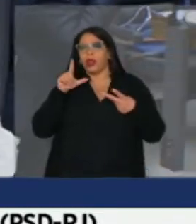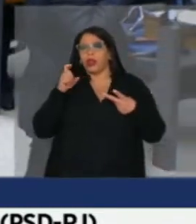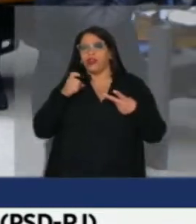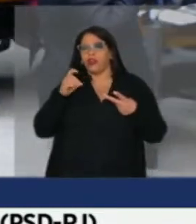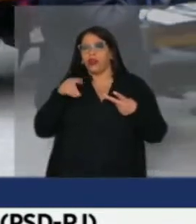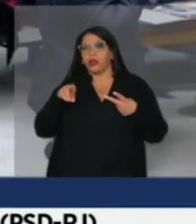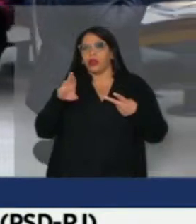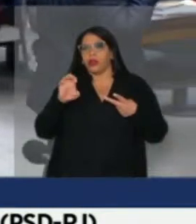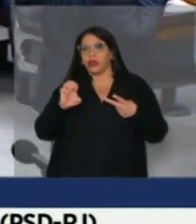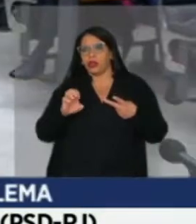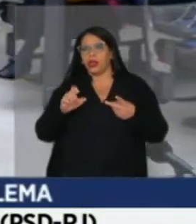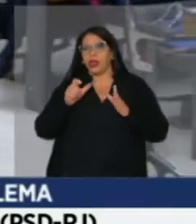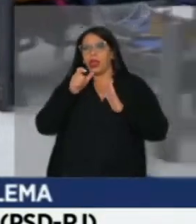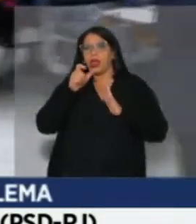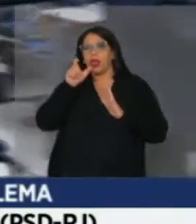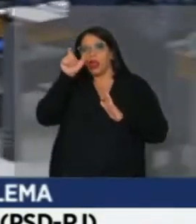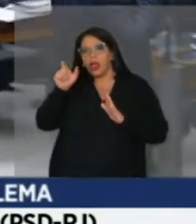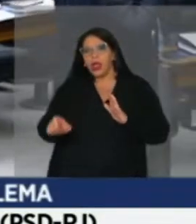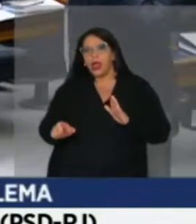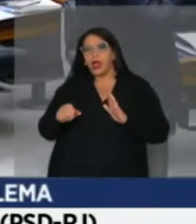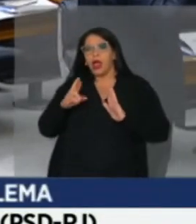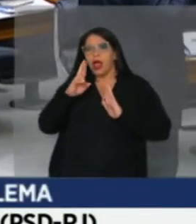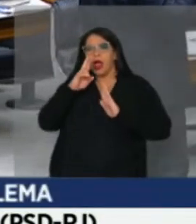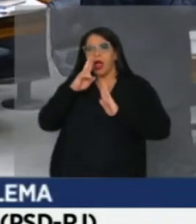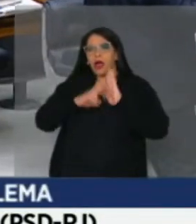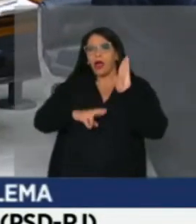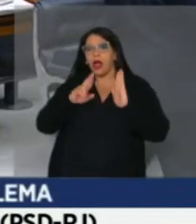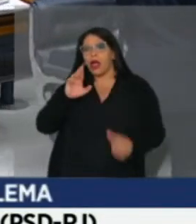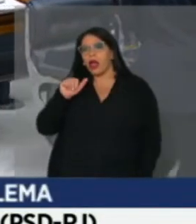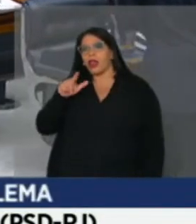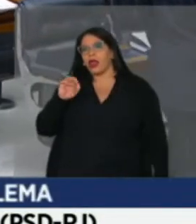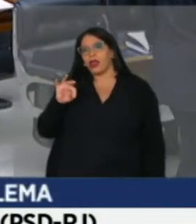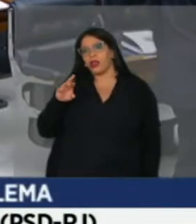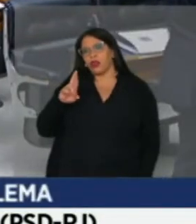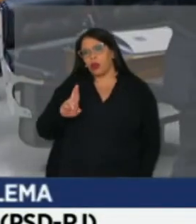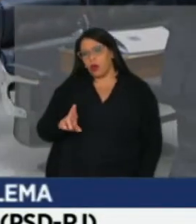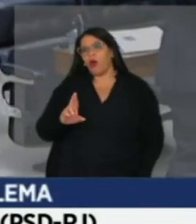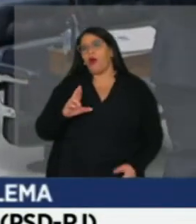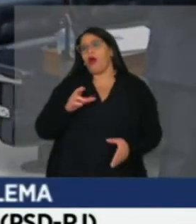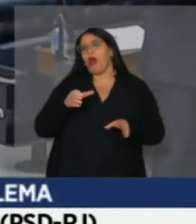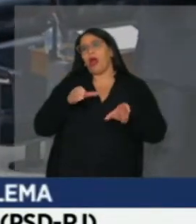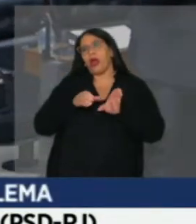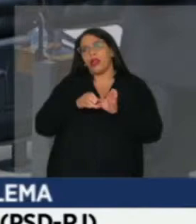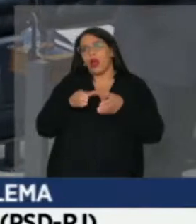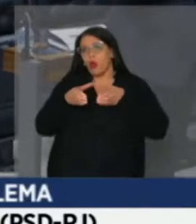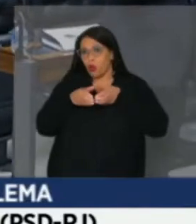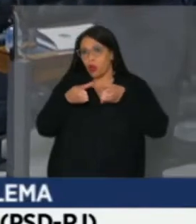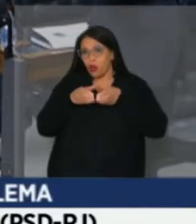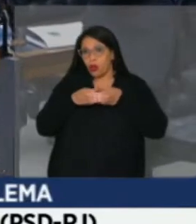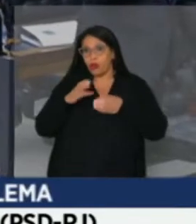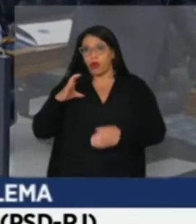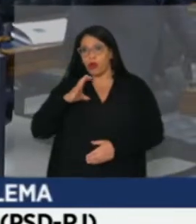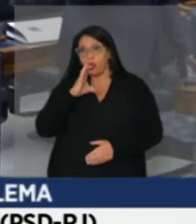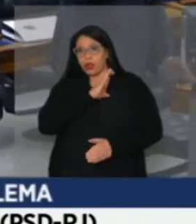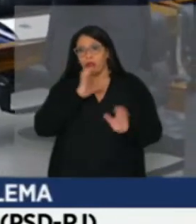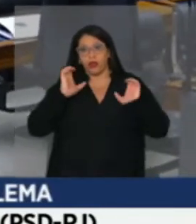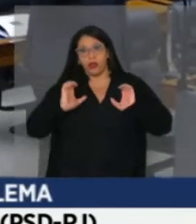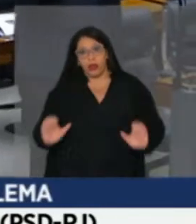Paulo, relator desse projeto de resolução encaminhado pelo Conselho de Ética e Decoro Parlamentar da Câmara dos